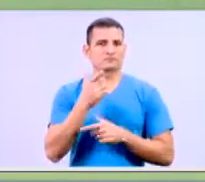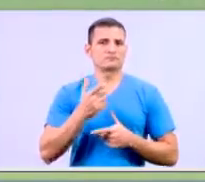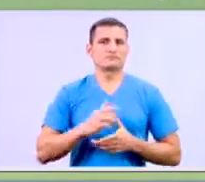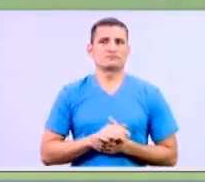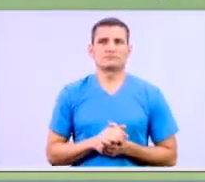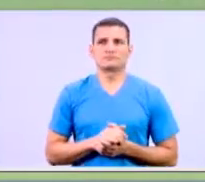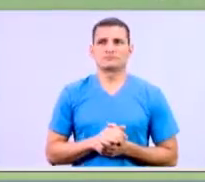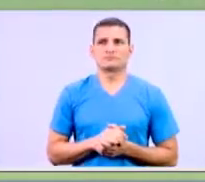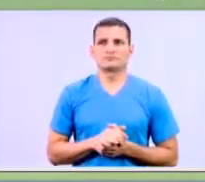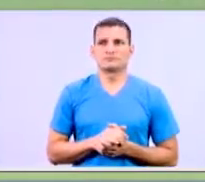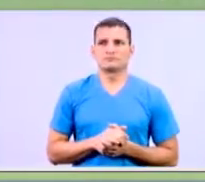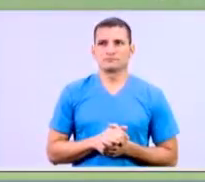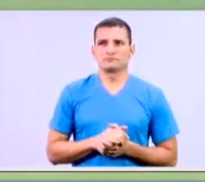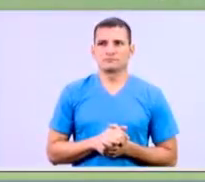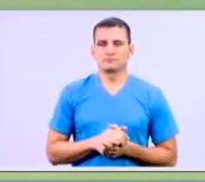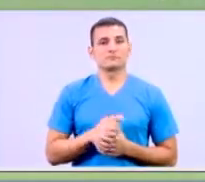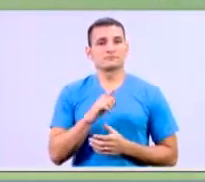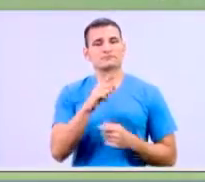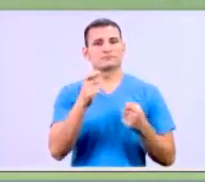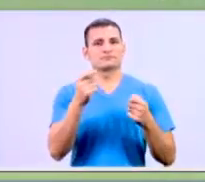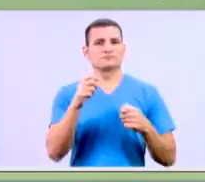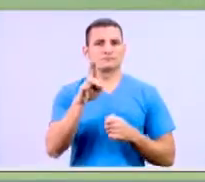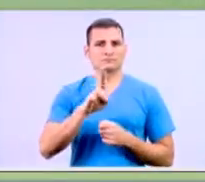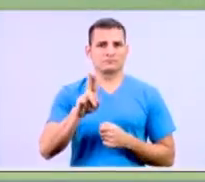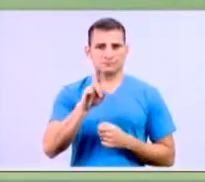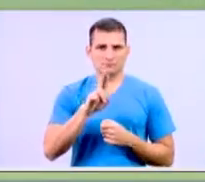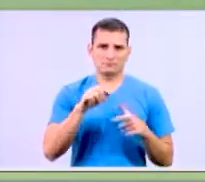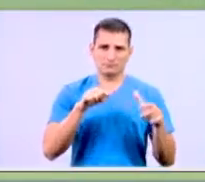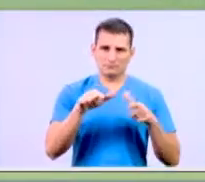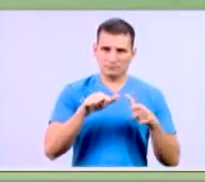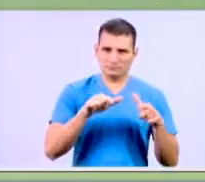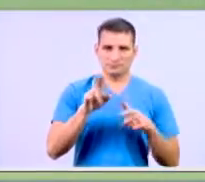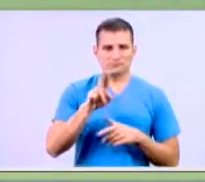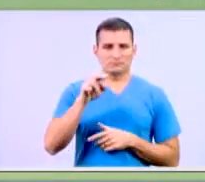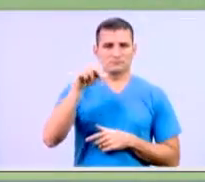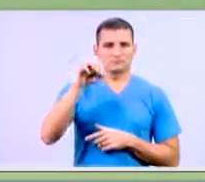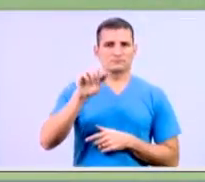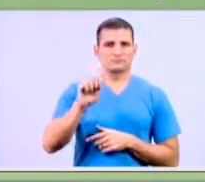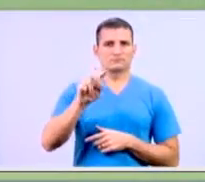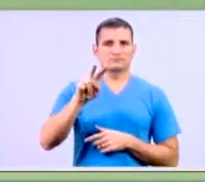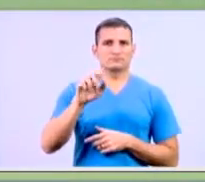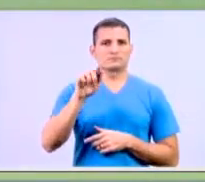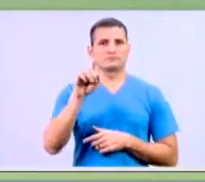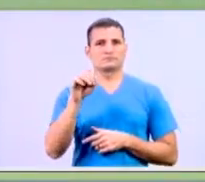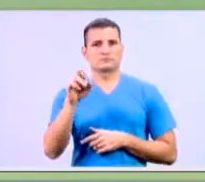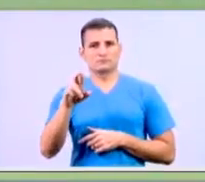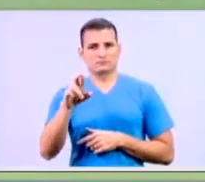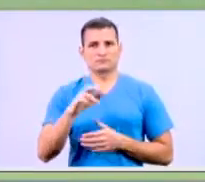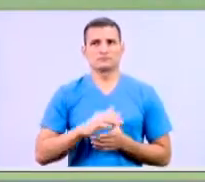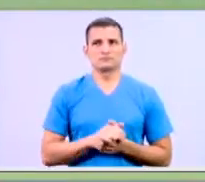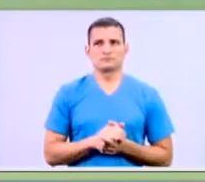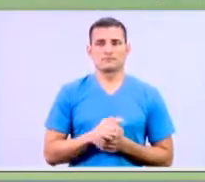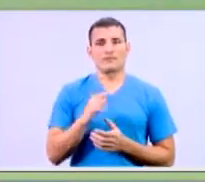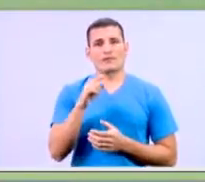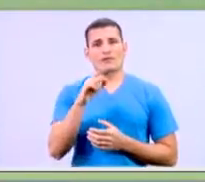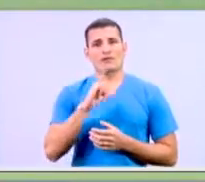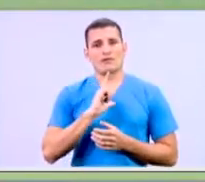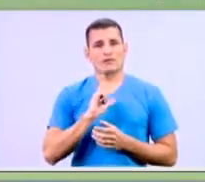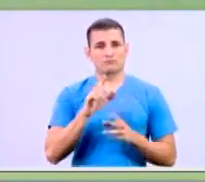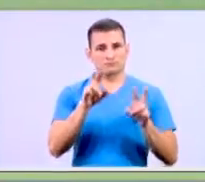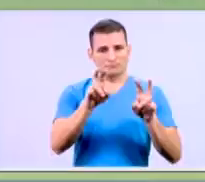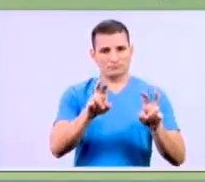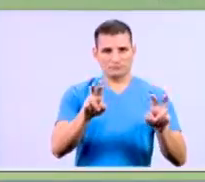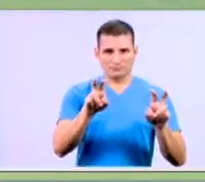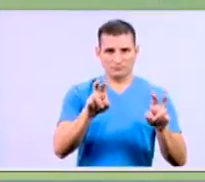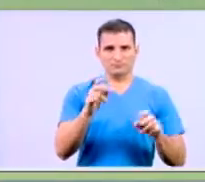online, em que é possível utilizar o serviço através de um navegador web, ok? E ele está em um computador. A